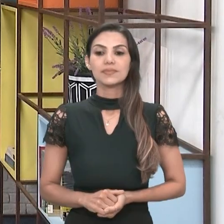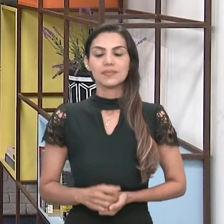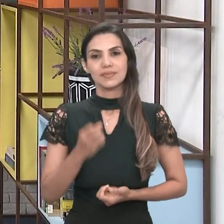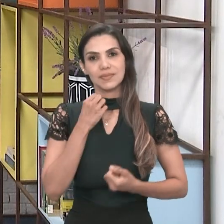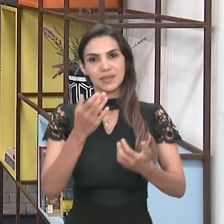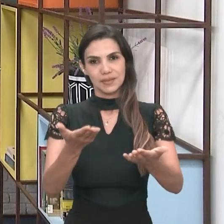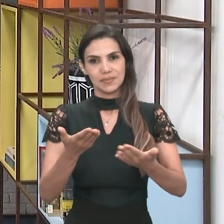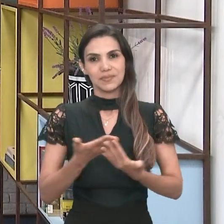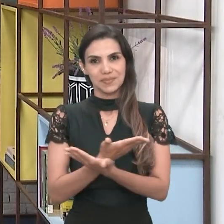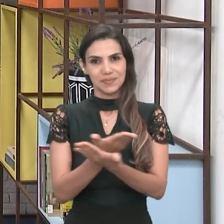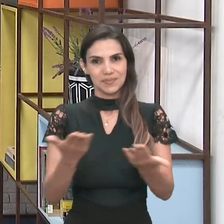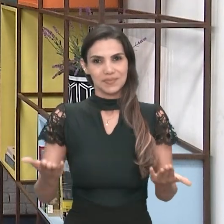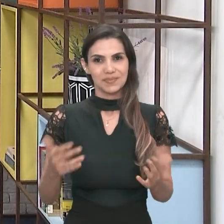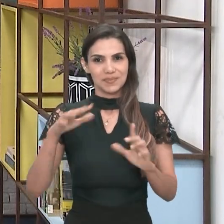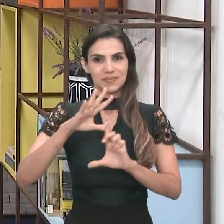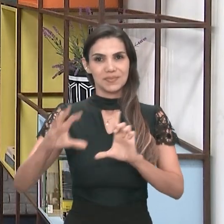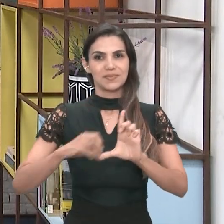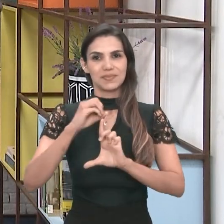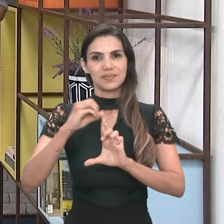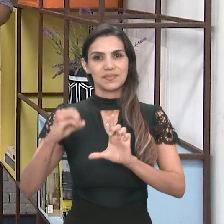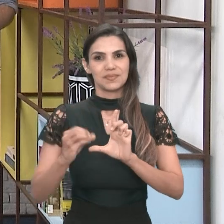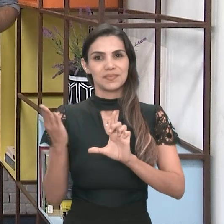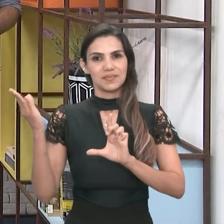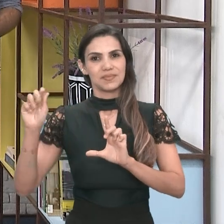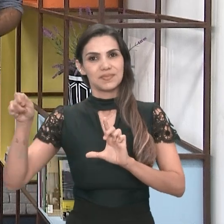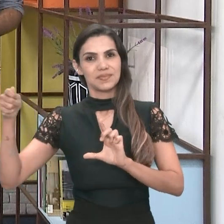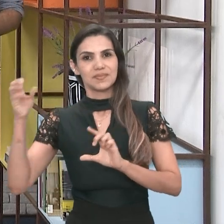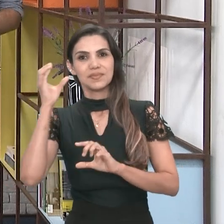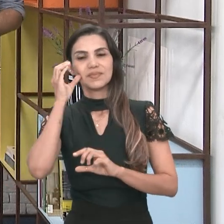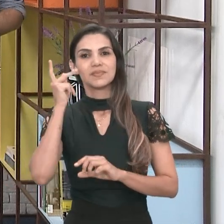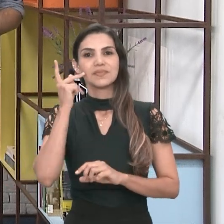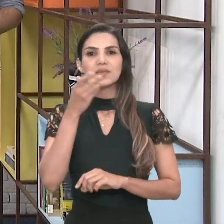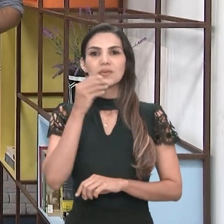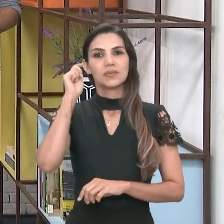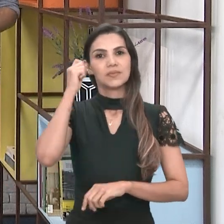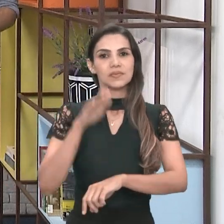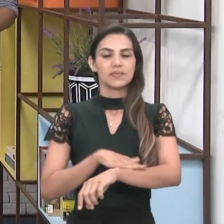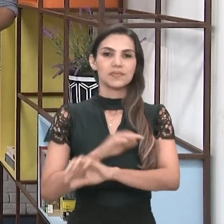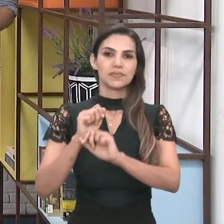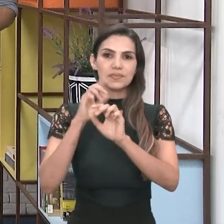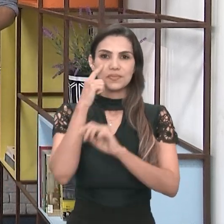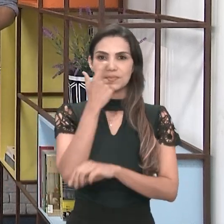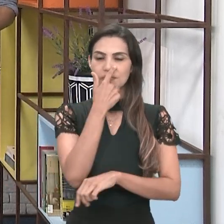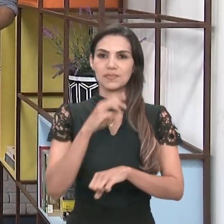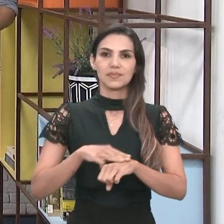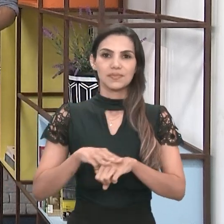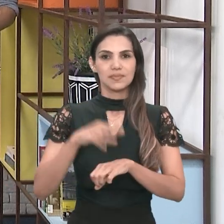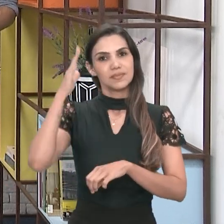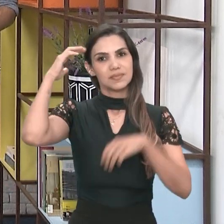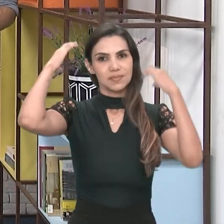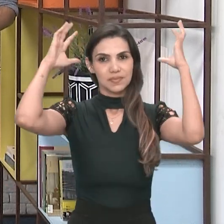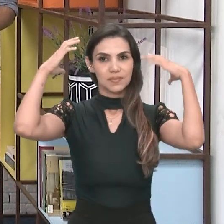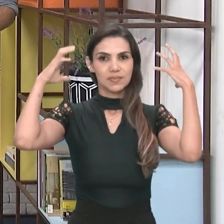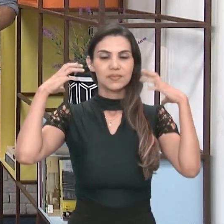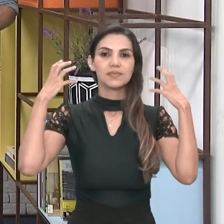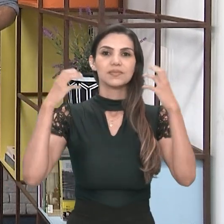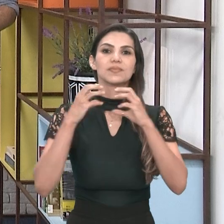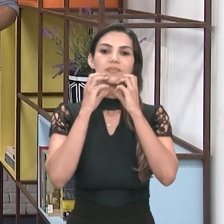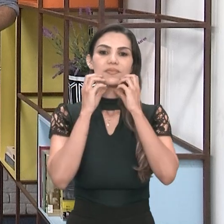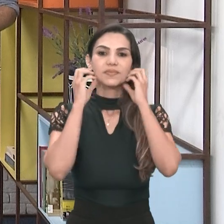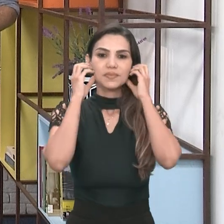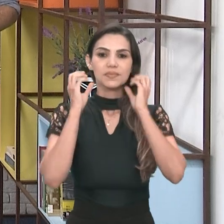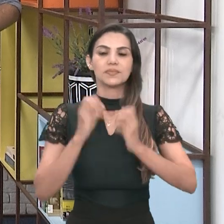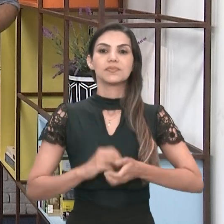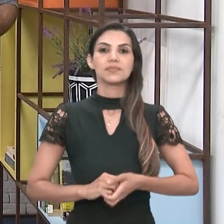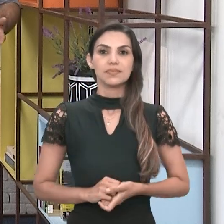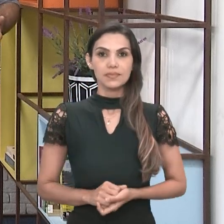Sejam muito bem-vindos ao Mundo UFG. Eu sou Cássio Neves, um homem negro de pele clara, tenho os olhos castanhos, os cabelos cacheados e eu uso